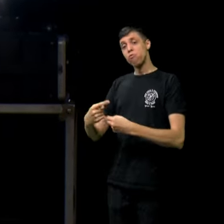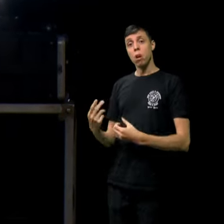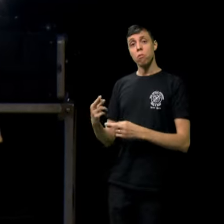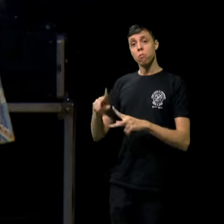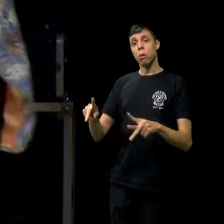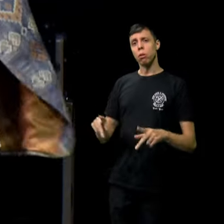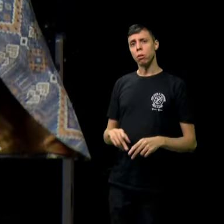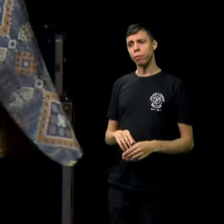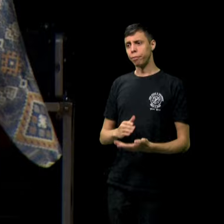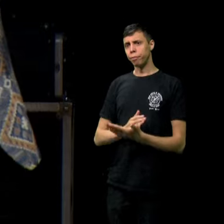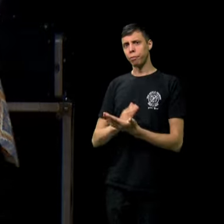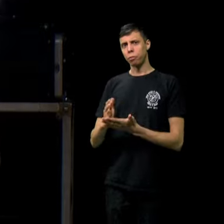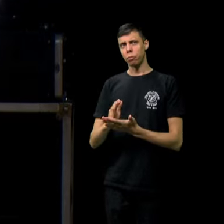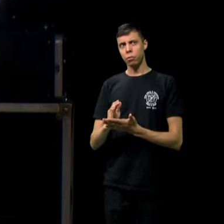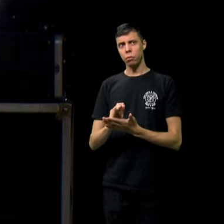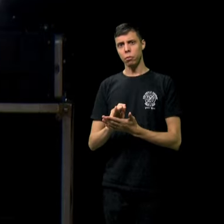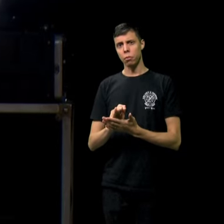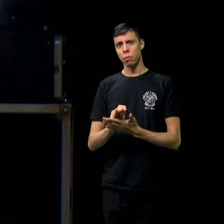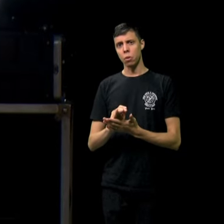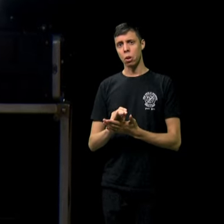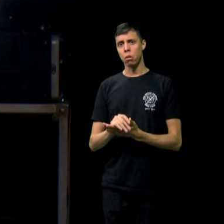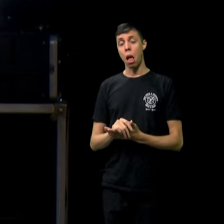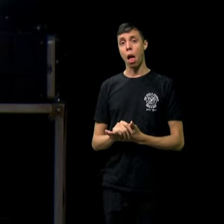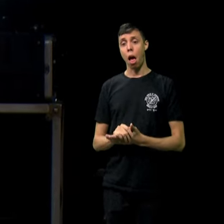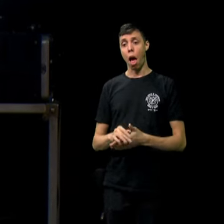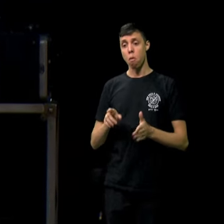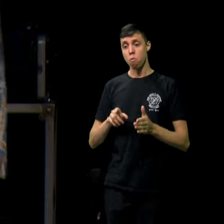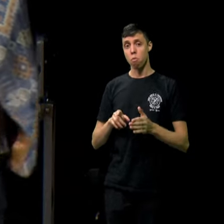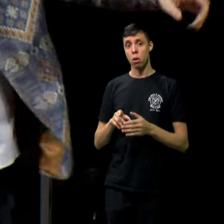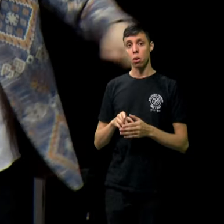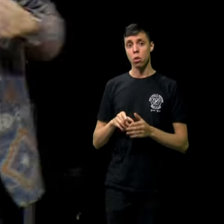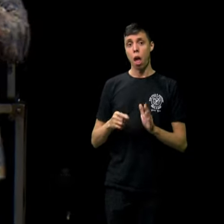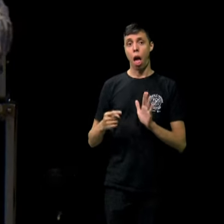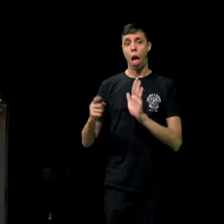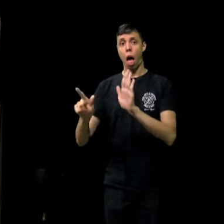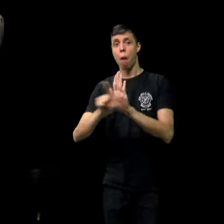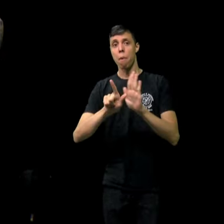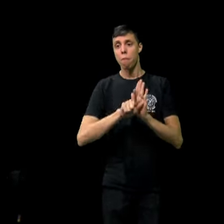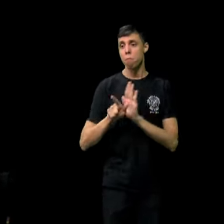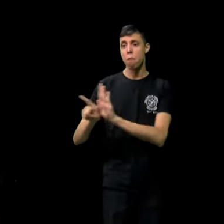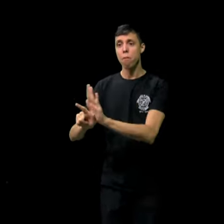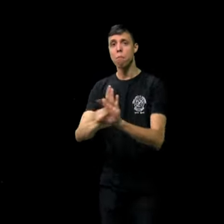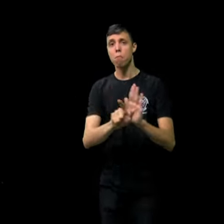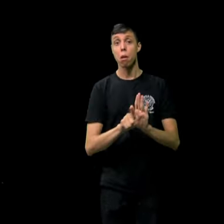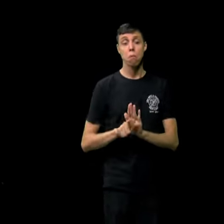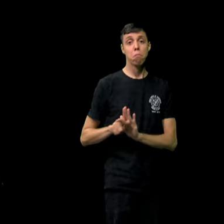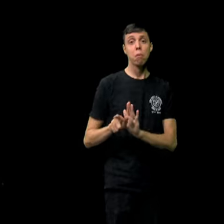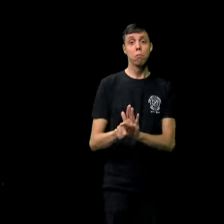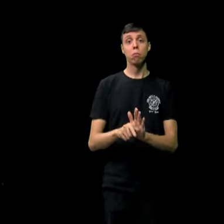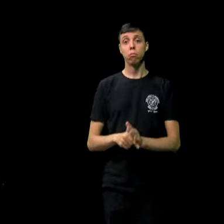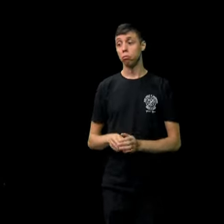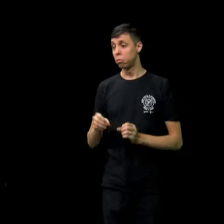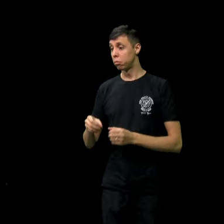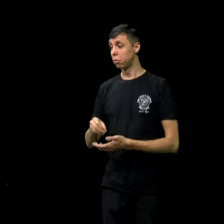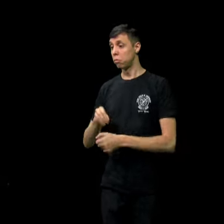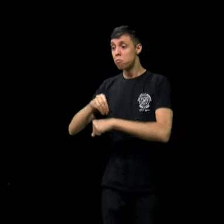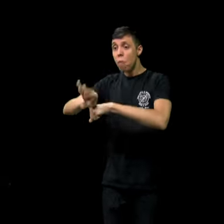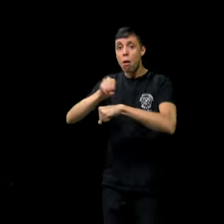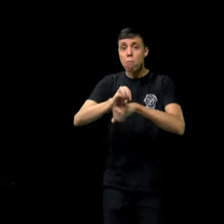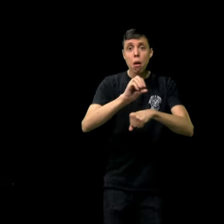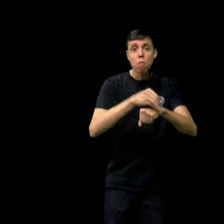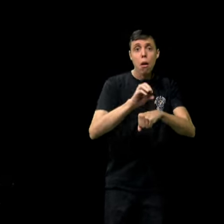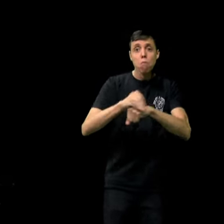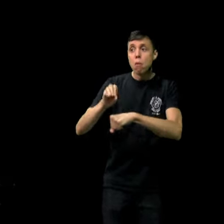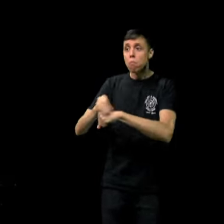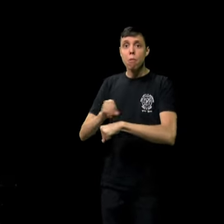encheram a cidade de panfletos. Panfletos? De panfletos. Esparramaram. Dúzia